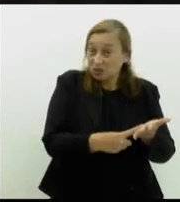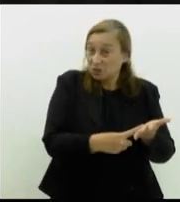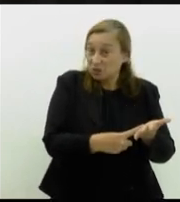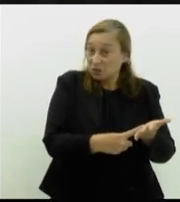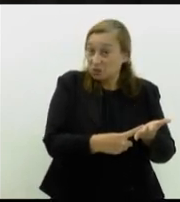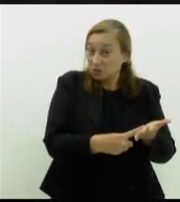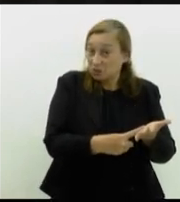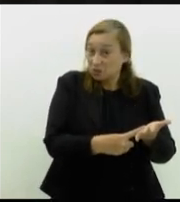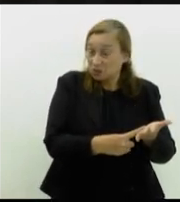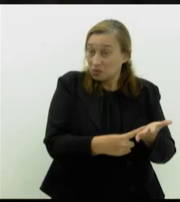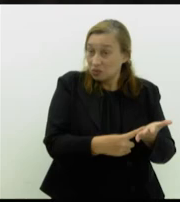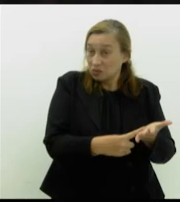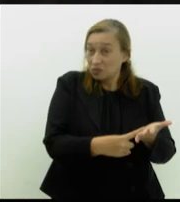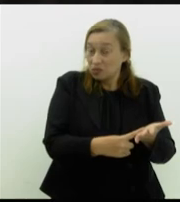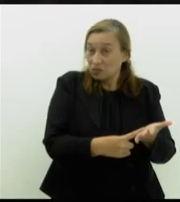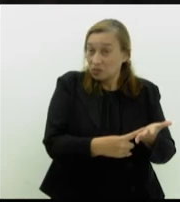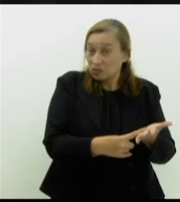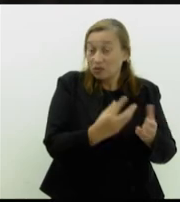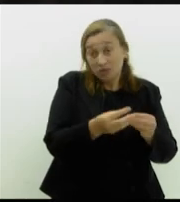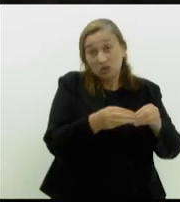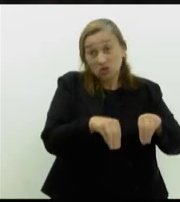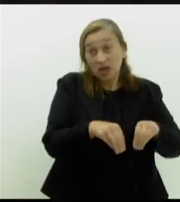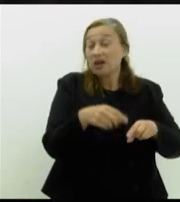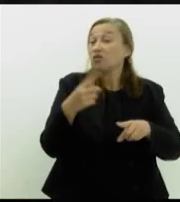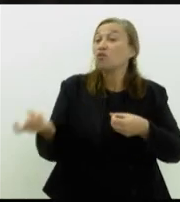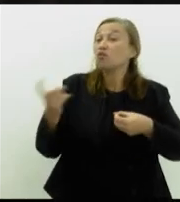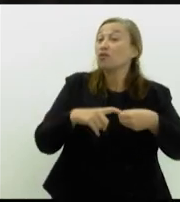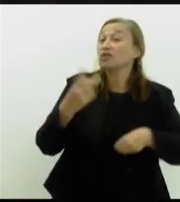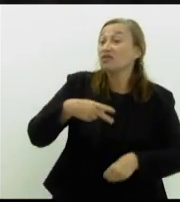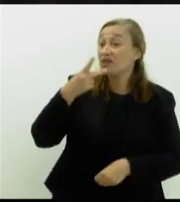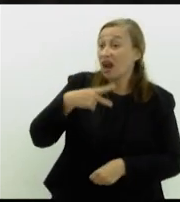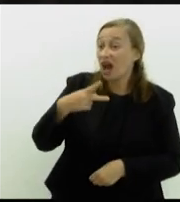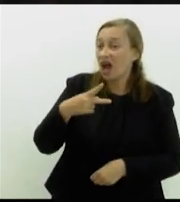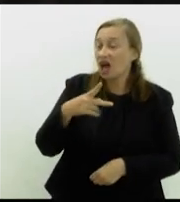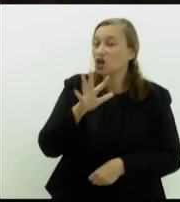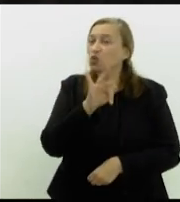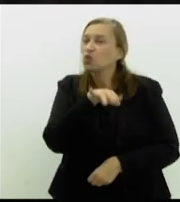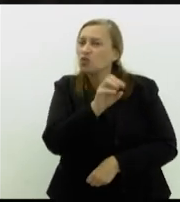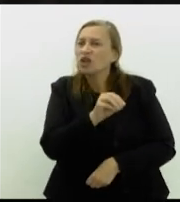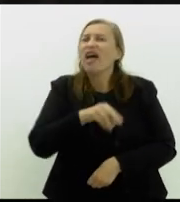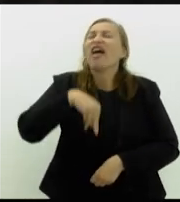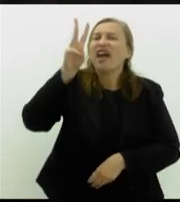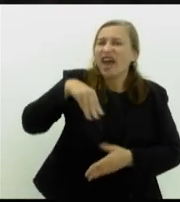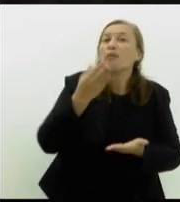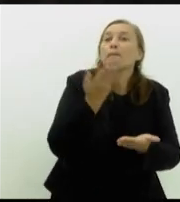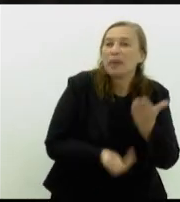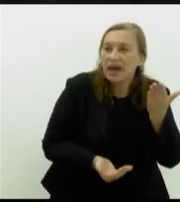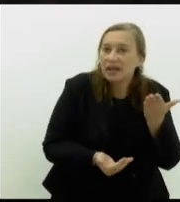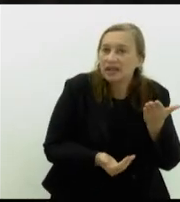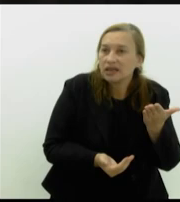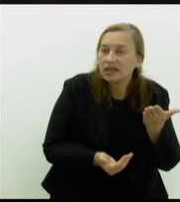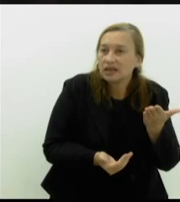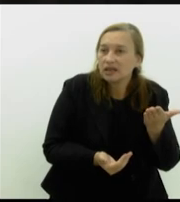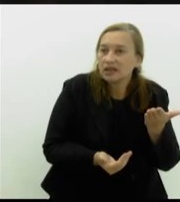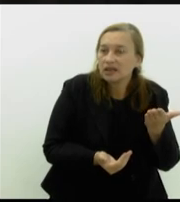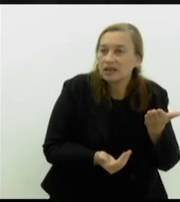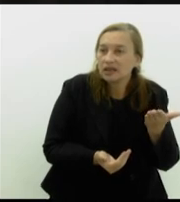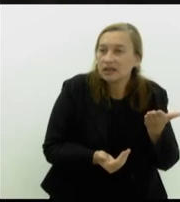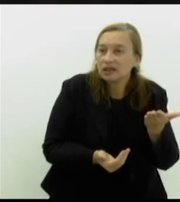Federativo. Porque, volto a dizer, no fundo, quem perde é a